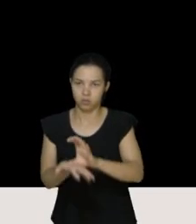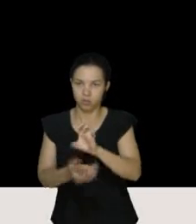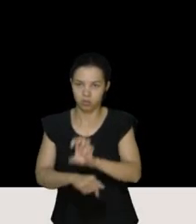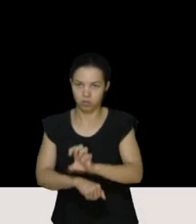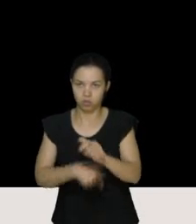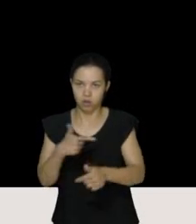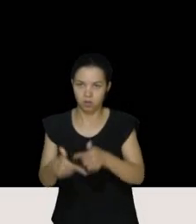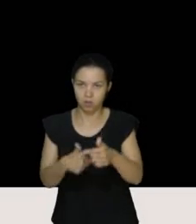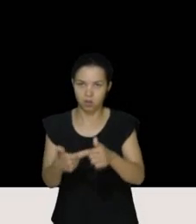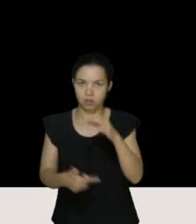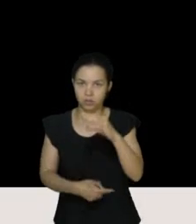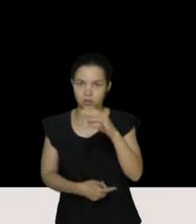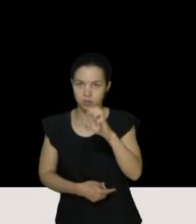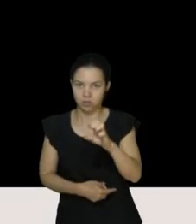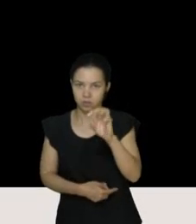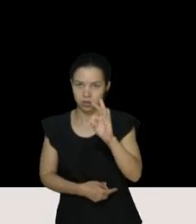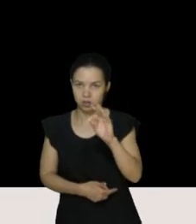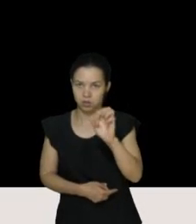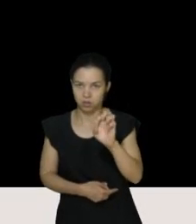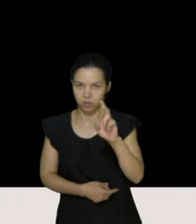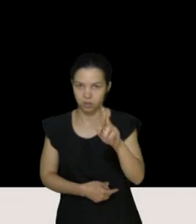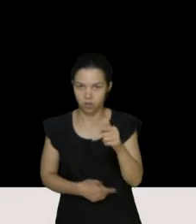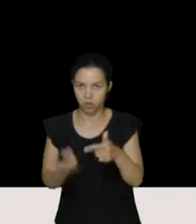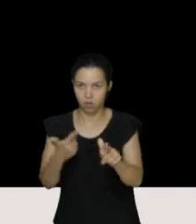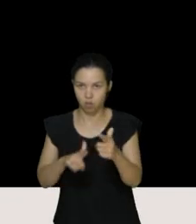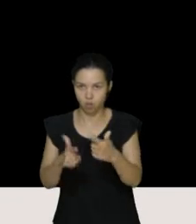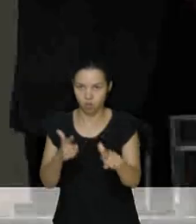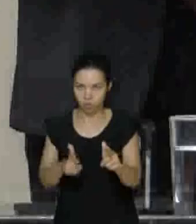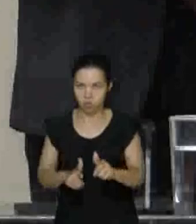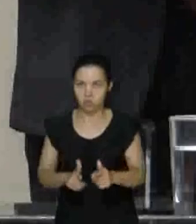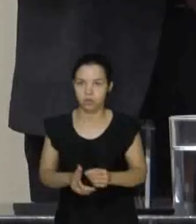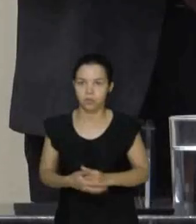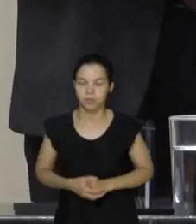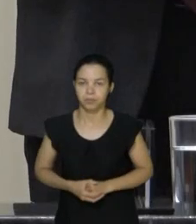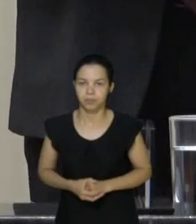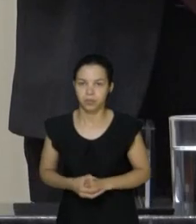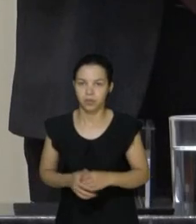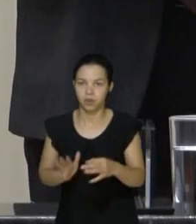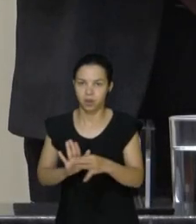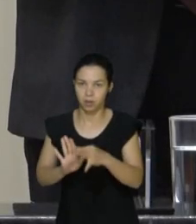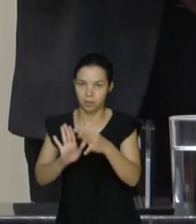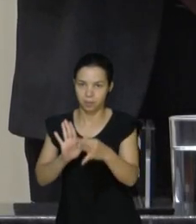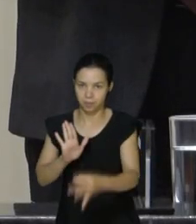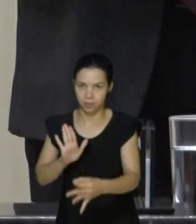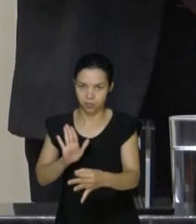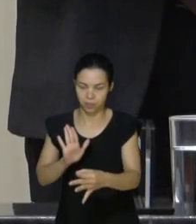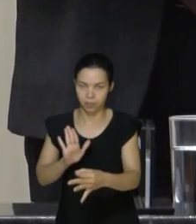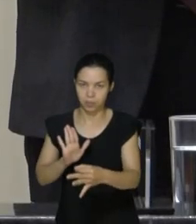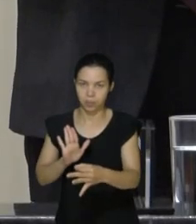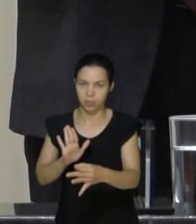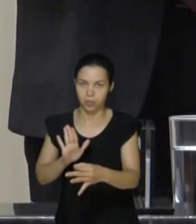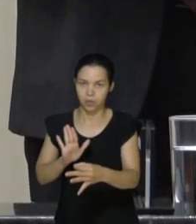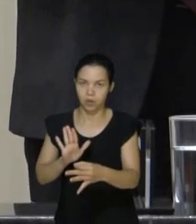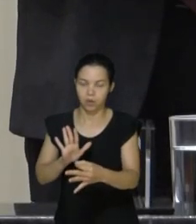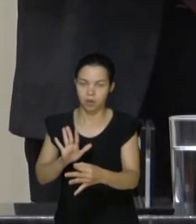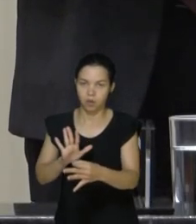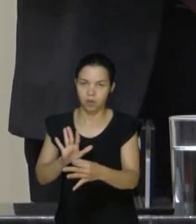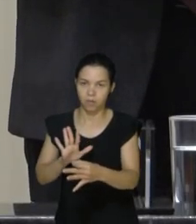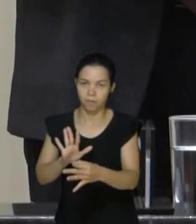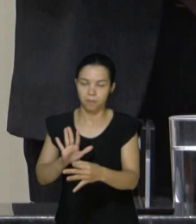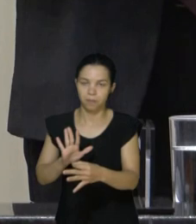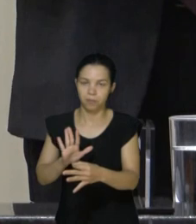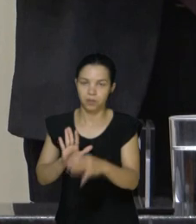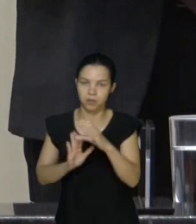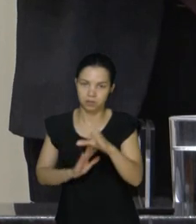CETER Santa Catarina, e estabelece outras providências. Esse projeto tem uma emenda aditiva e as comissões CCJ,